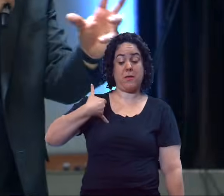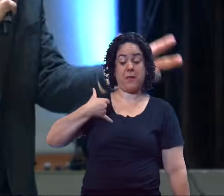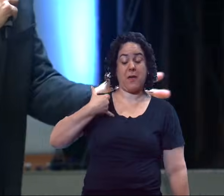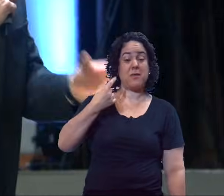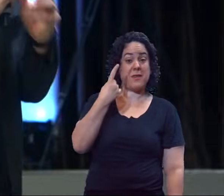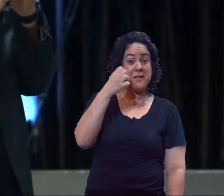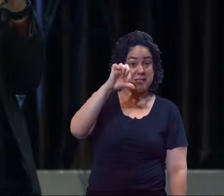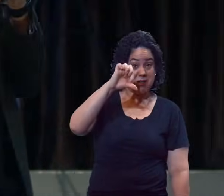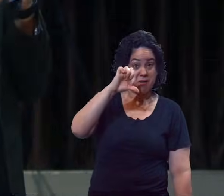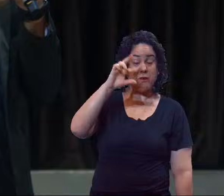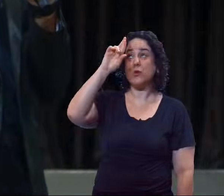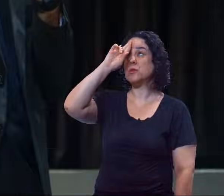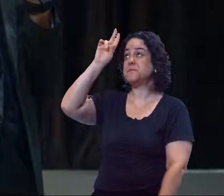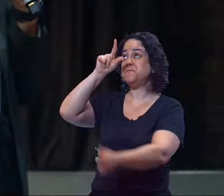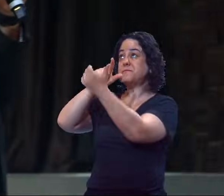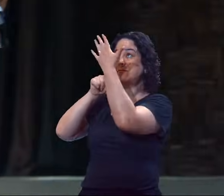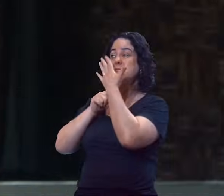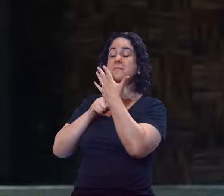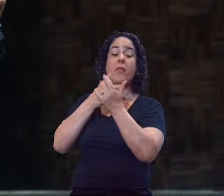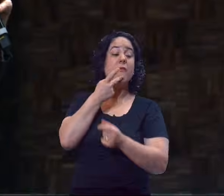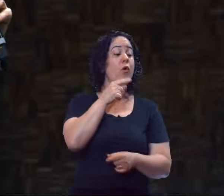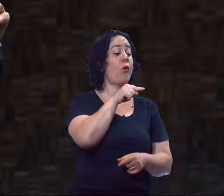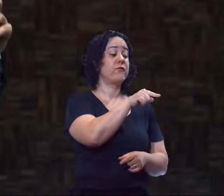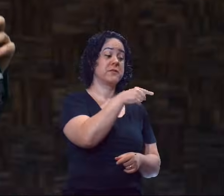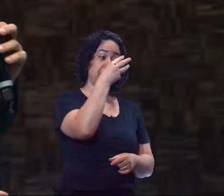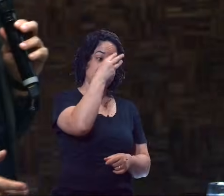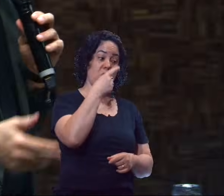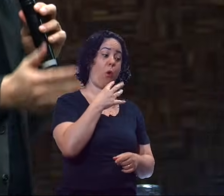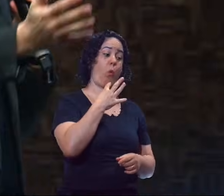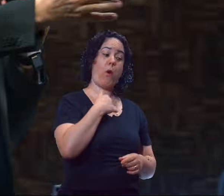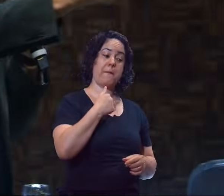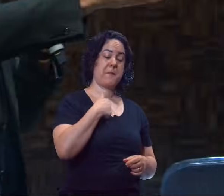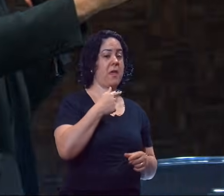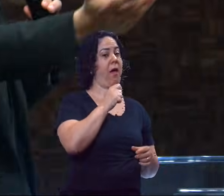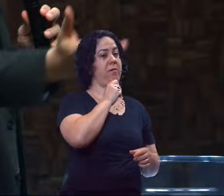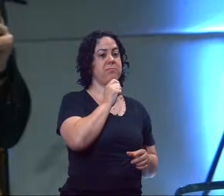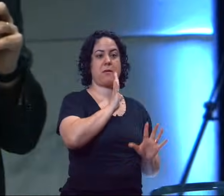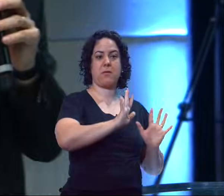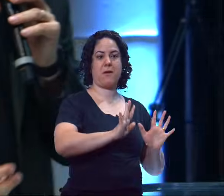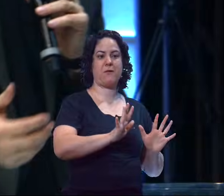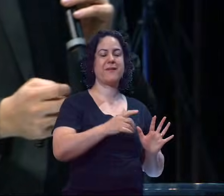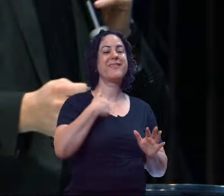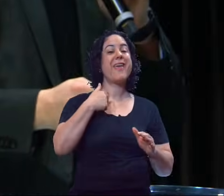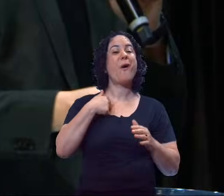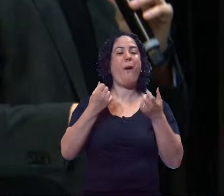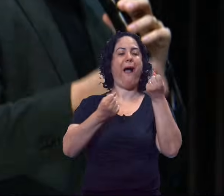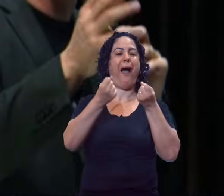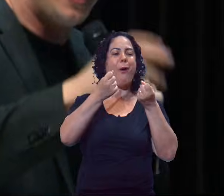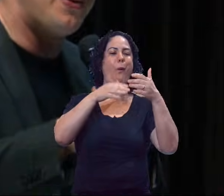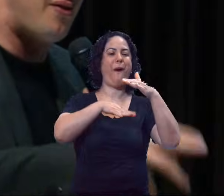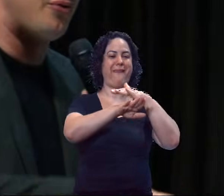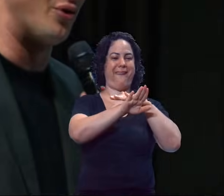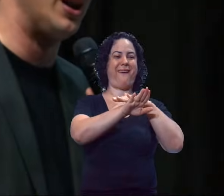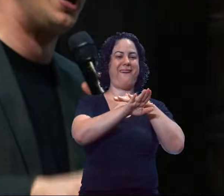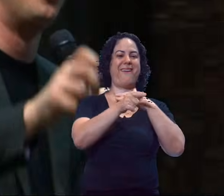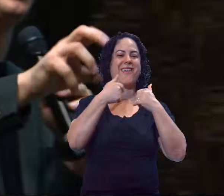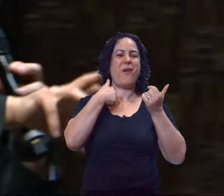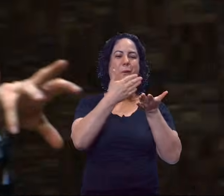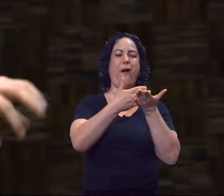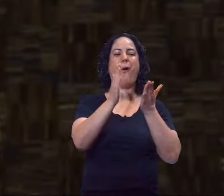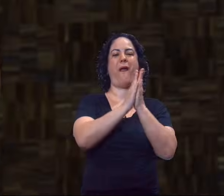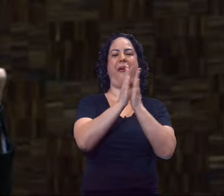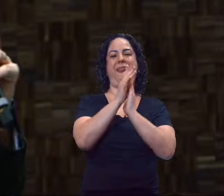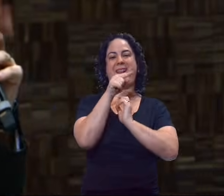se revelou para mim e disse: olha, você não me conhece. E eu comecei a orar na garagem lá de casa. Comecei a levar o